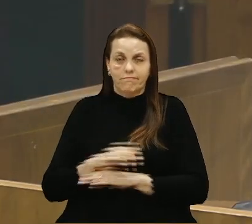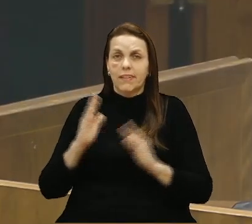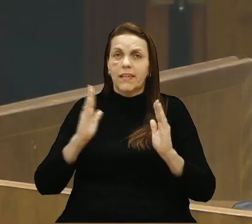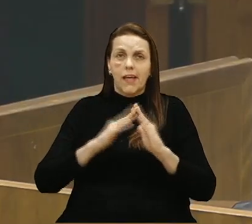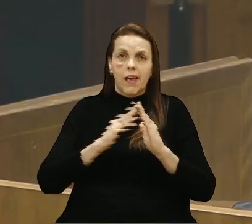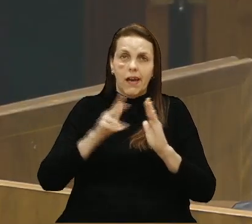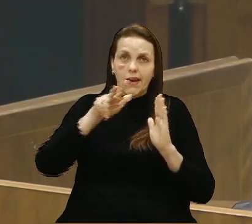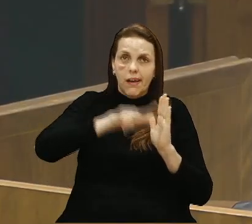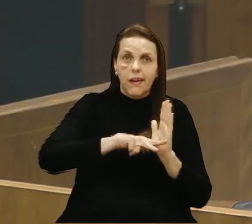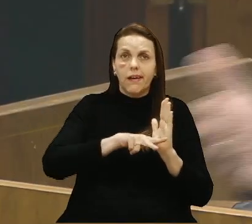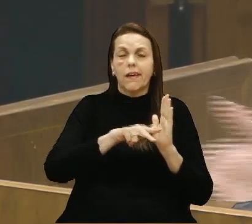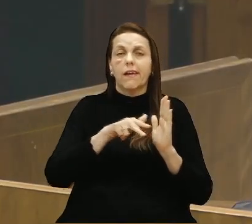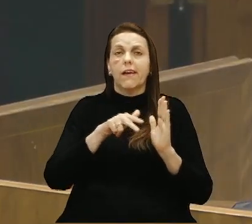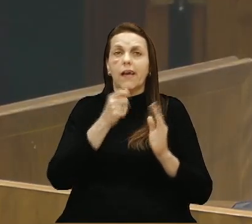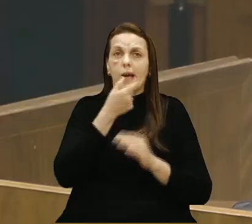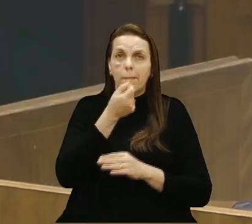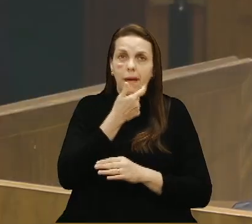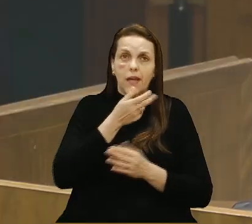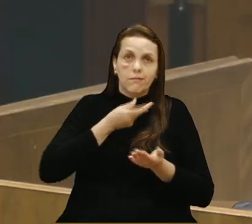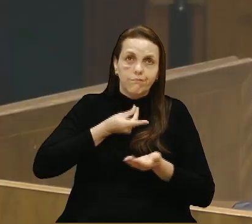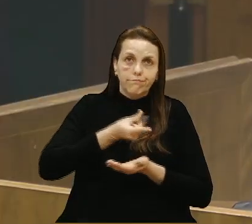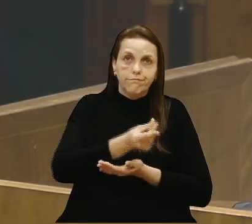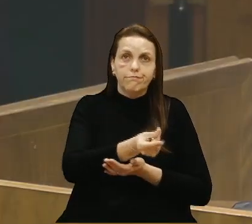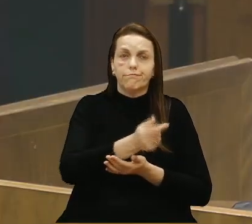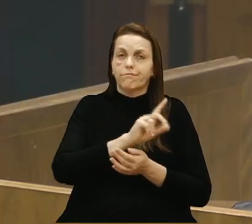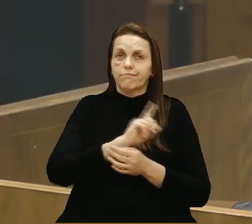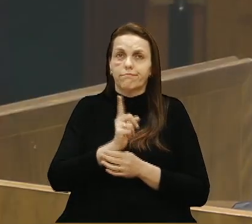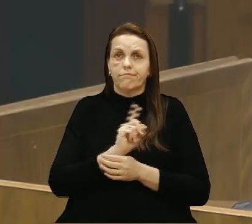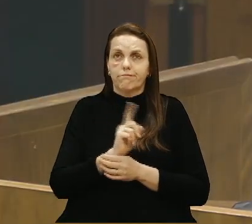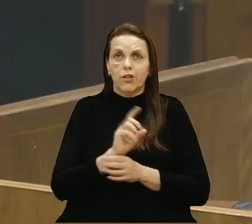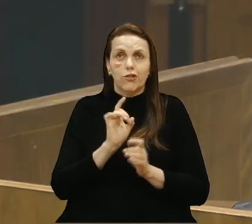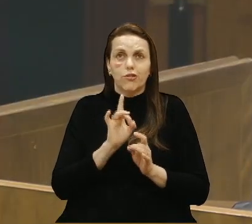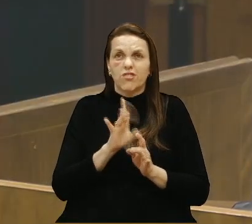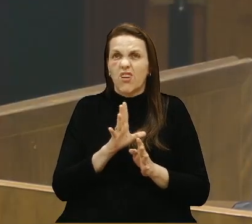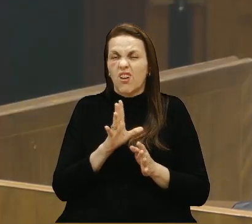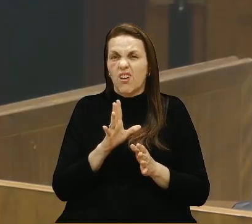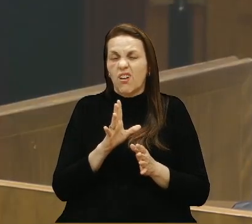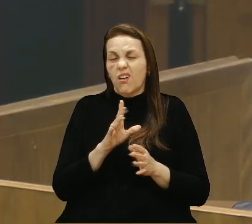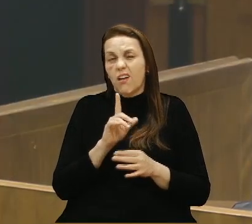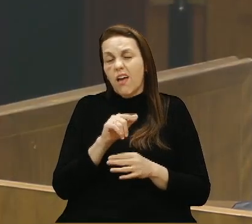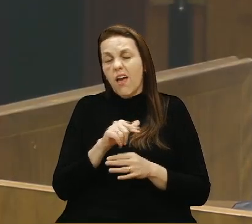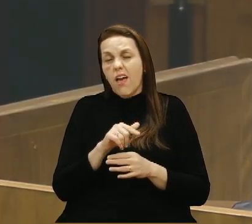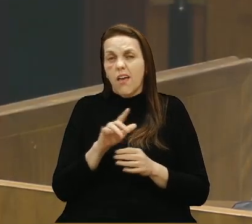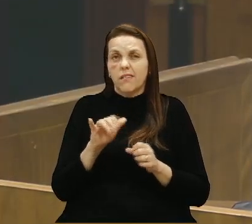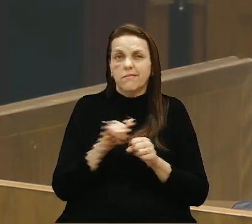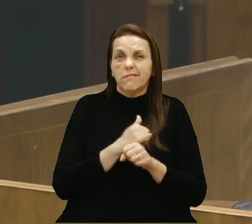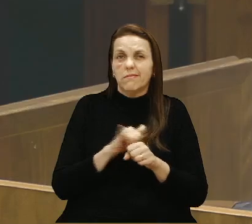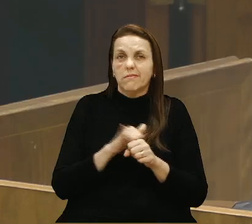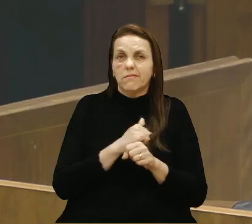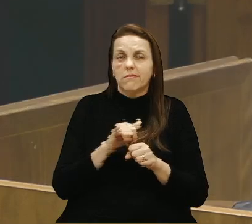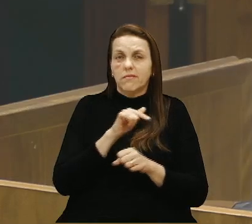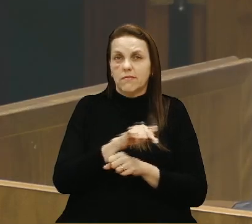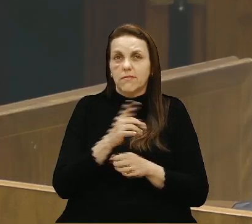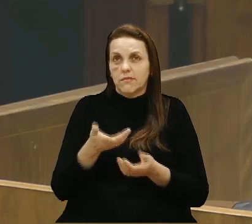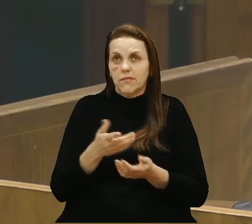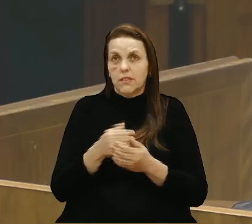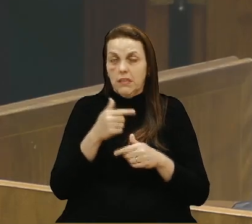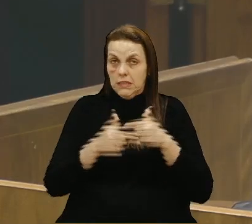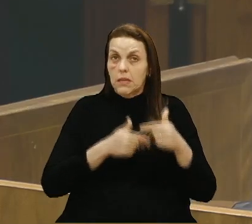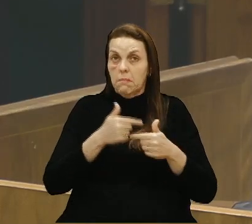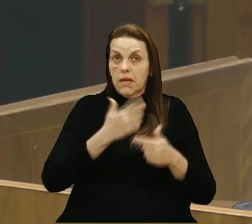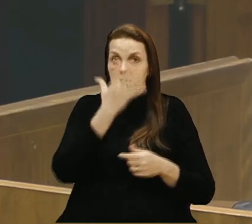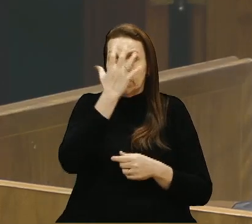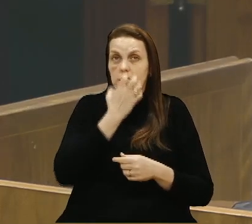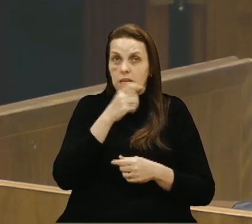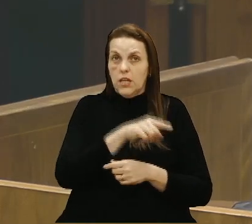remédios que não são permanentes, a gente tem só um negócio ali que... Eu não vou dizer que é um faz de conta, porque muita gente lá trabalha a sério e faz um ótimo trabalho